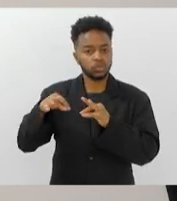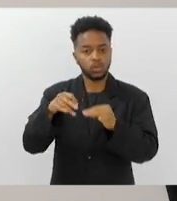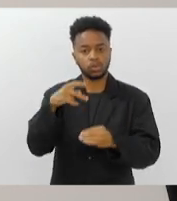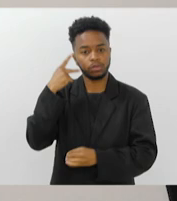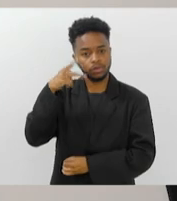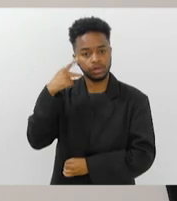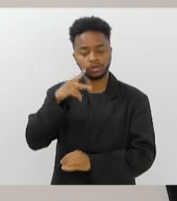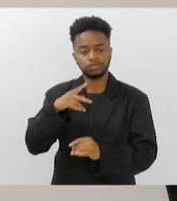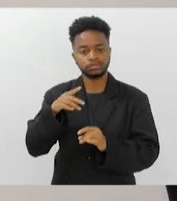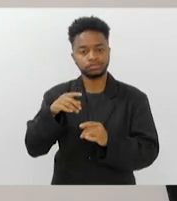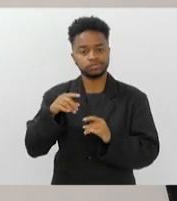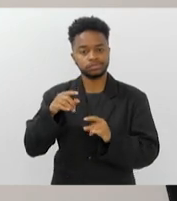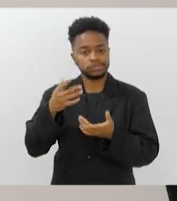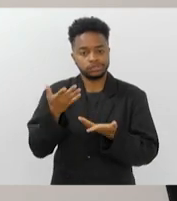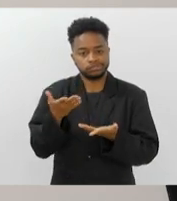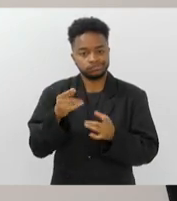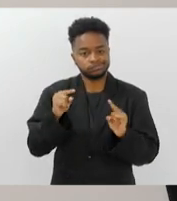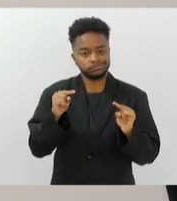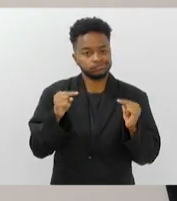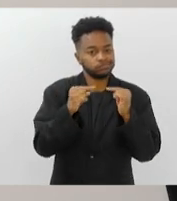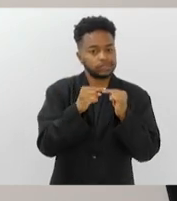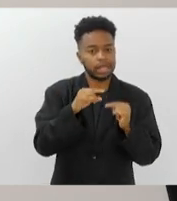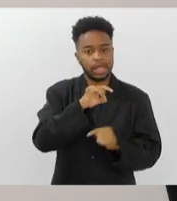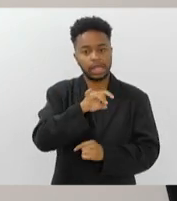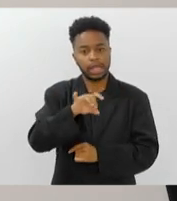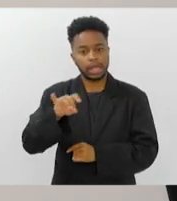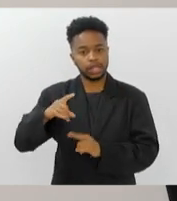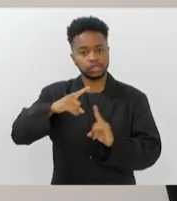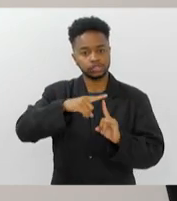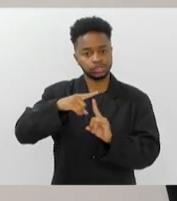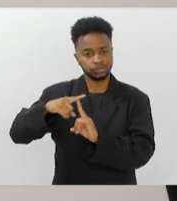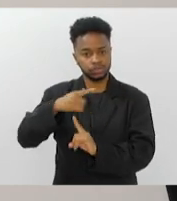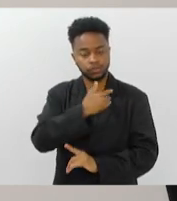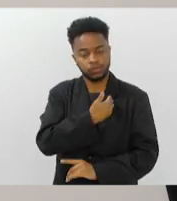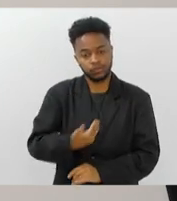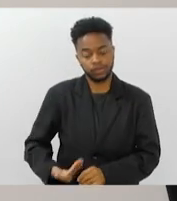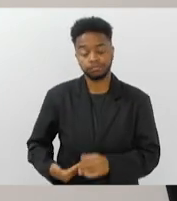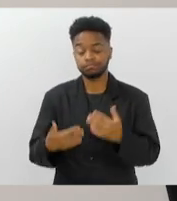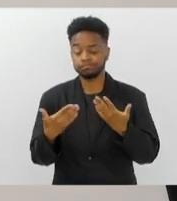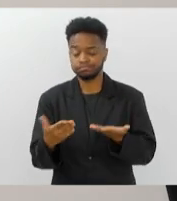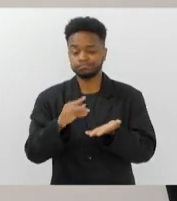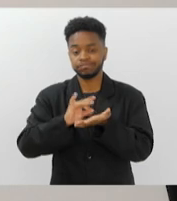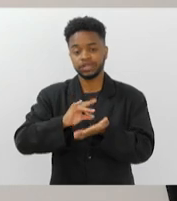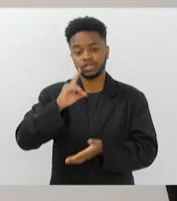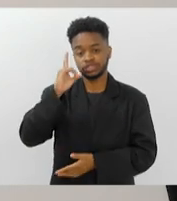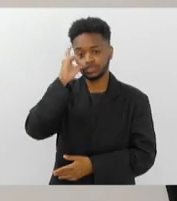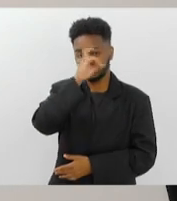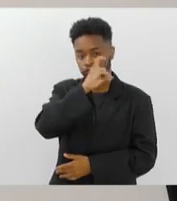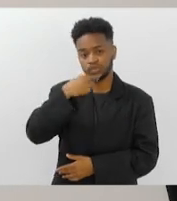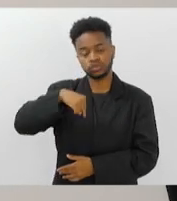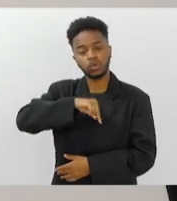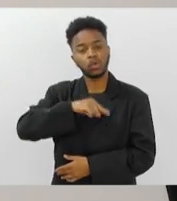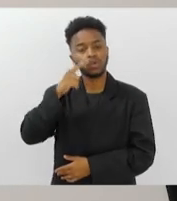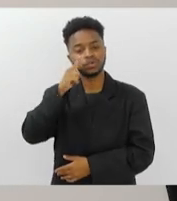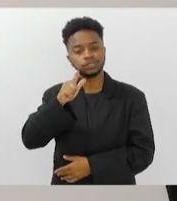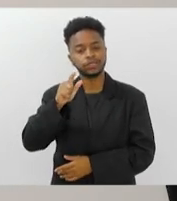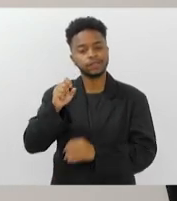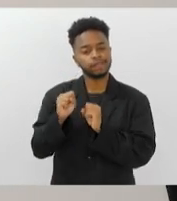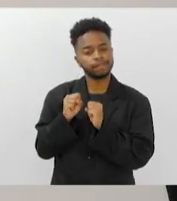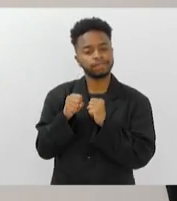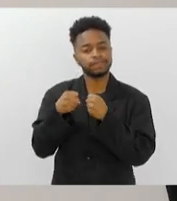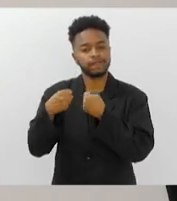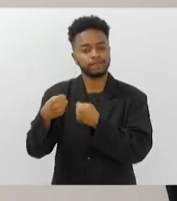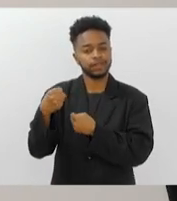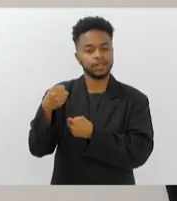cada tipo de governo dependendo da sua linha de atuação e é muito difícil a gente levantar Bandeira para